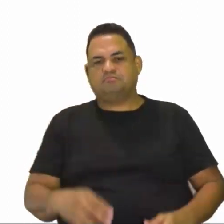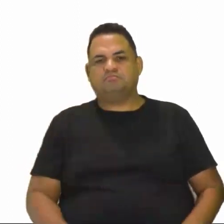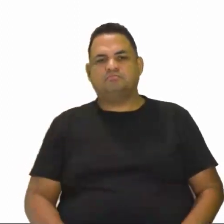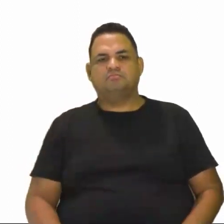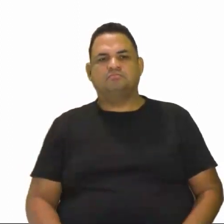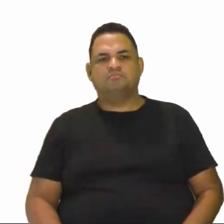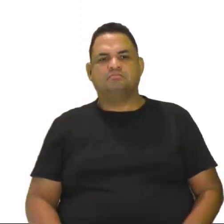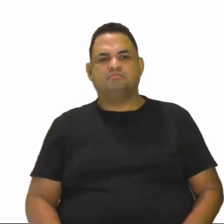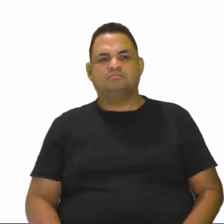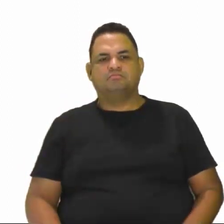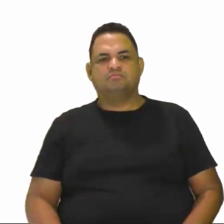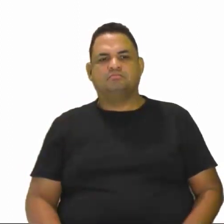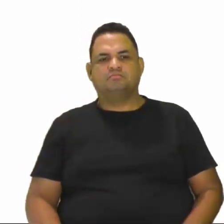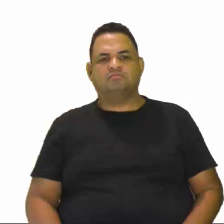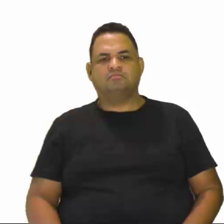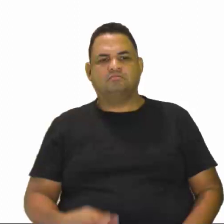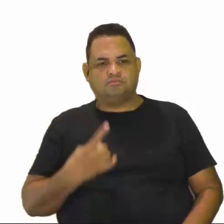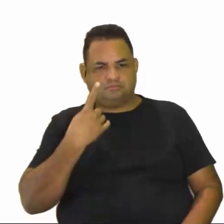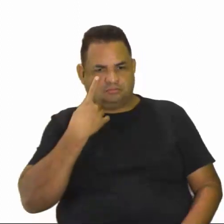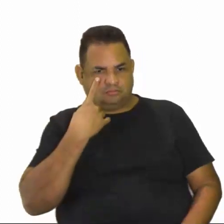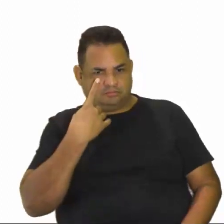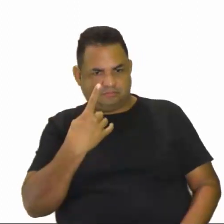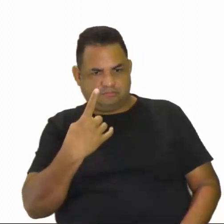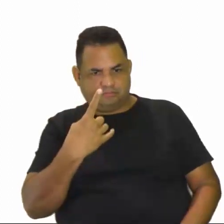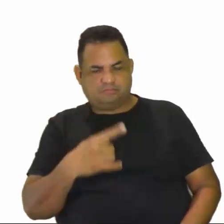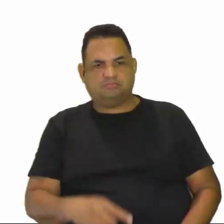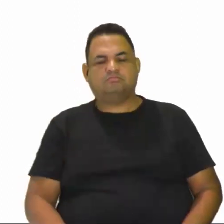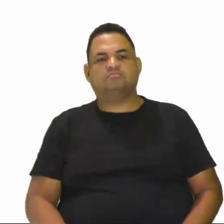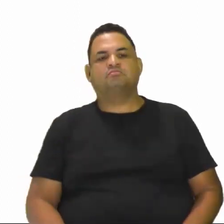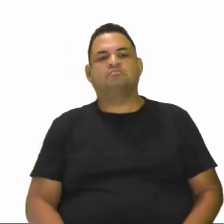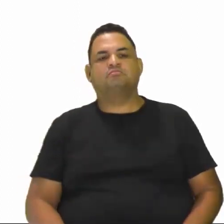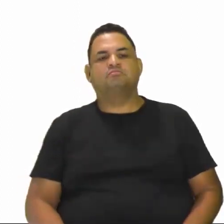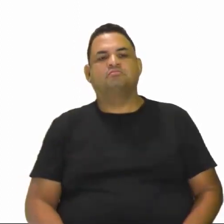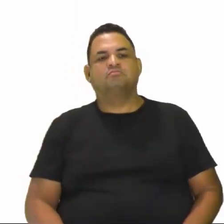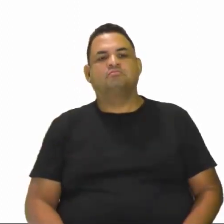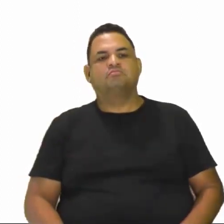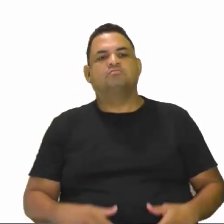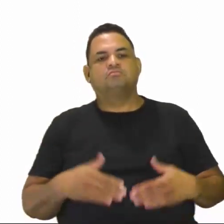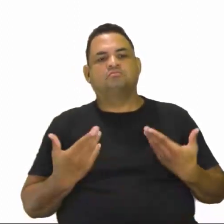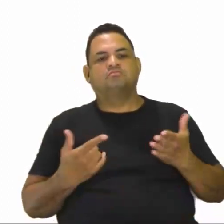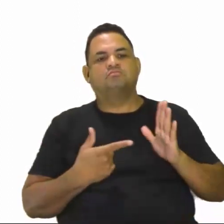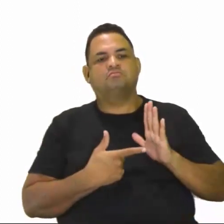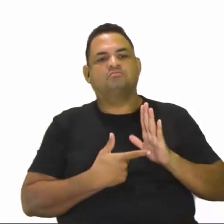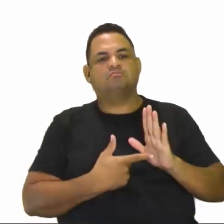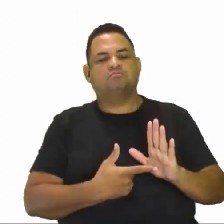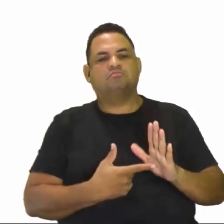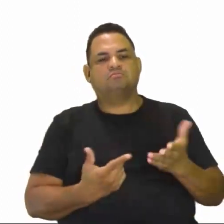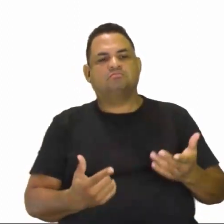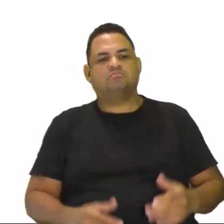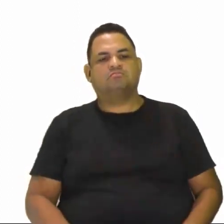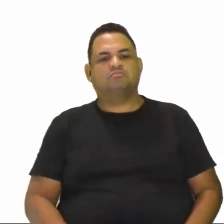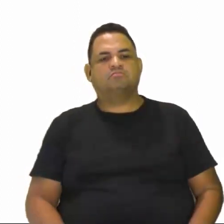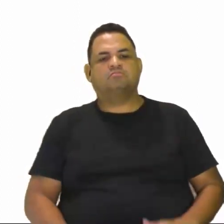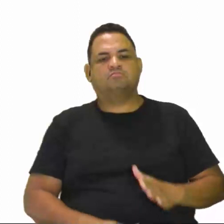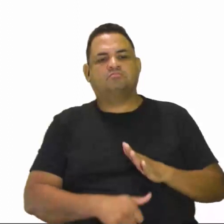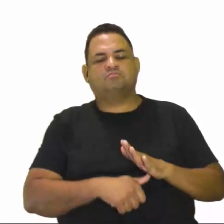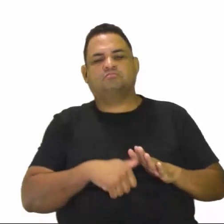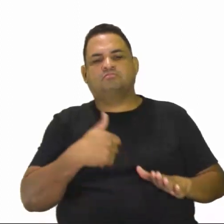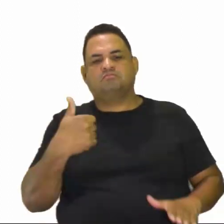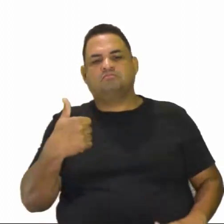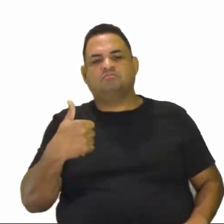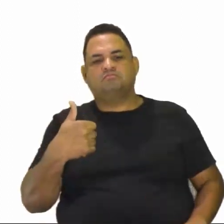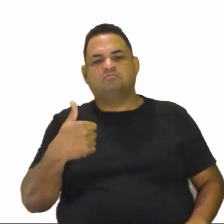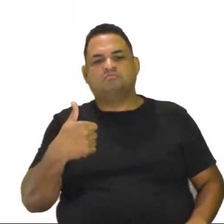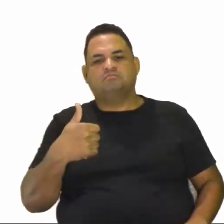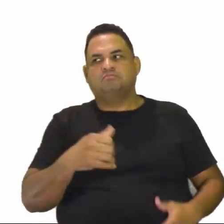4. Vou olhar as minhas alternativas e vou ver qual delas apresenta, respectivamente,